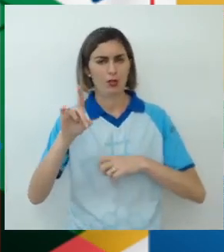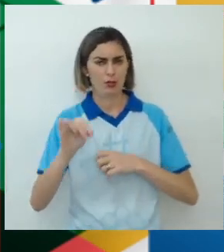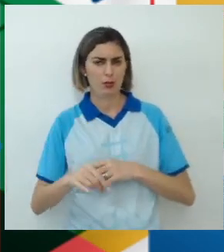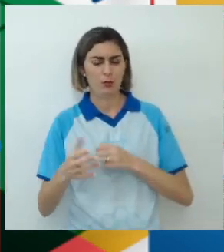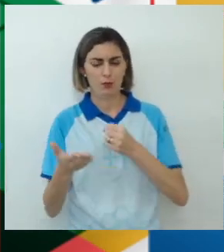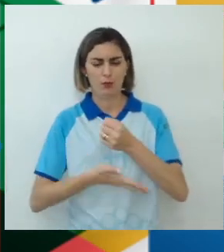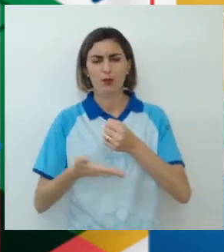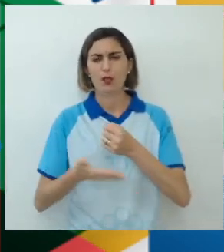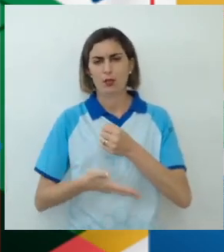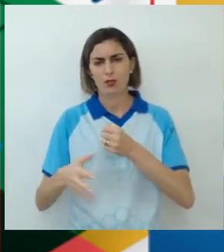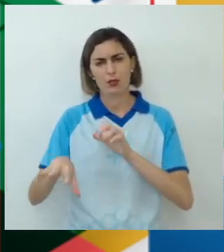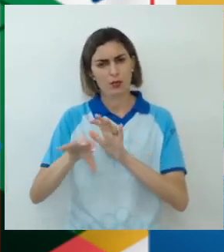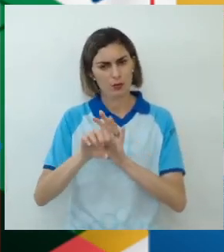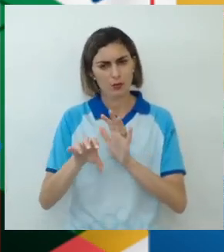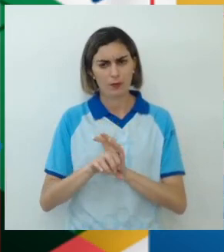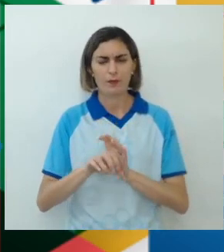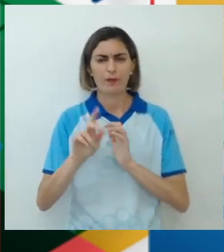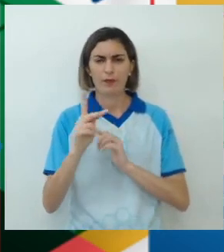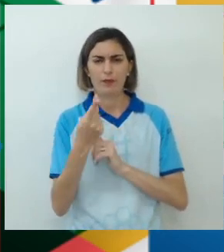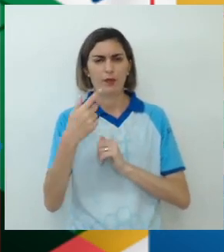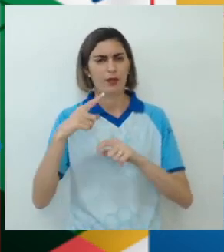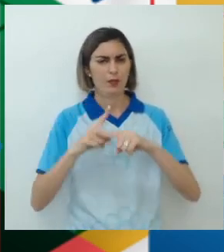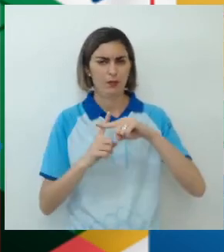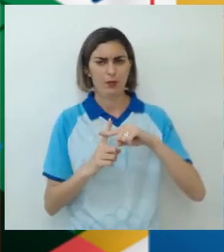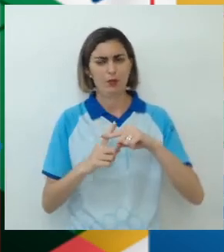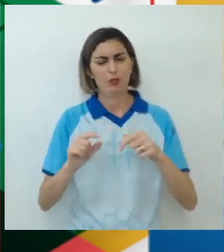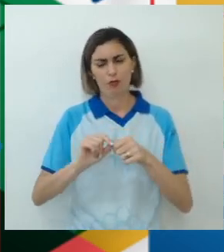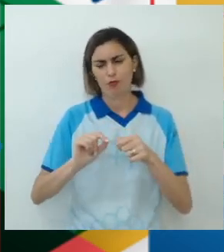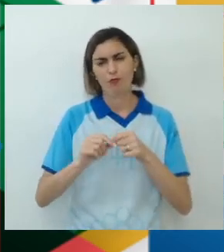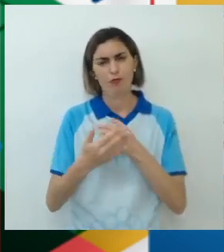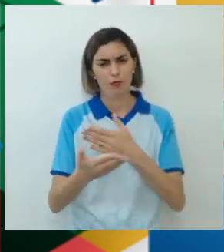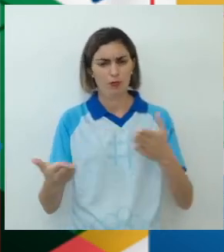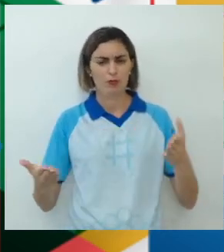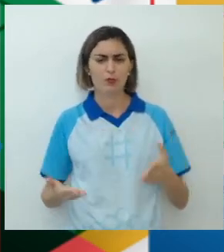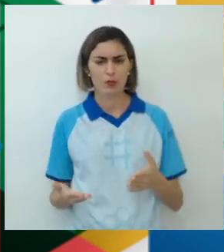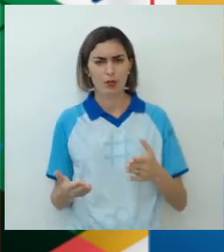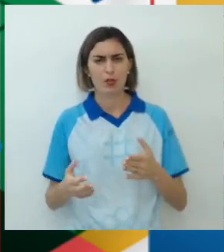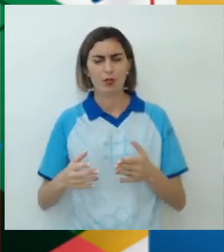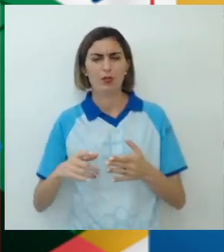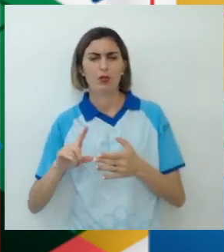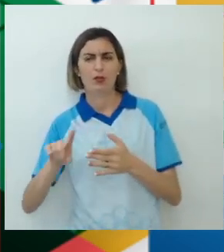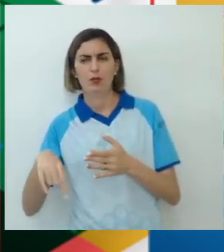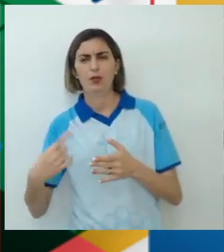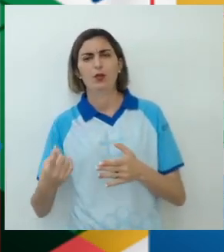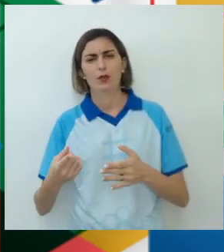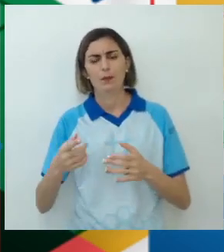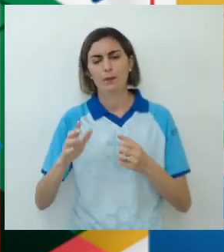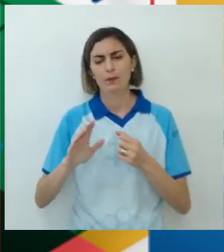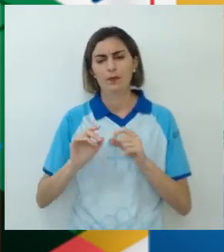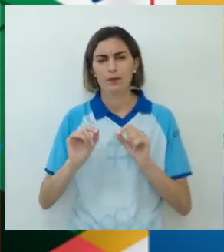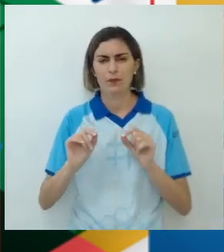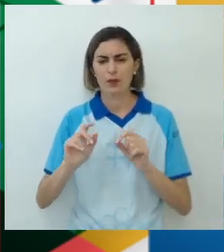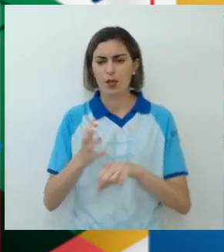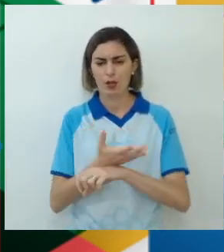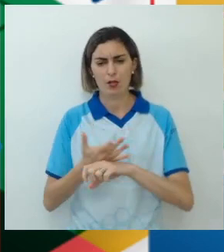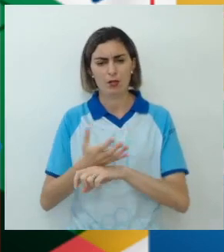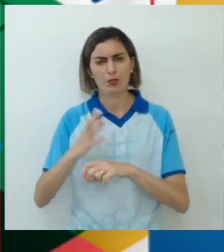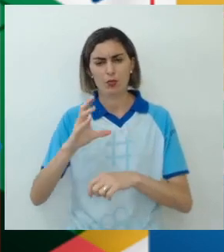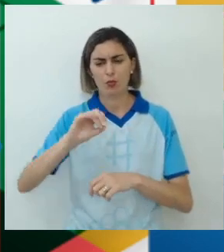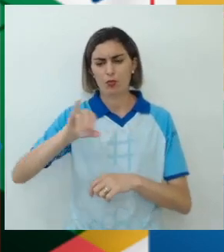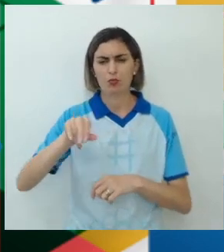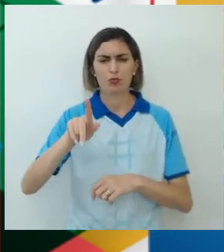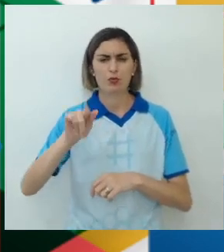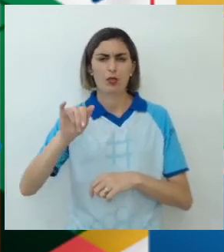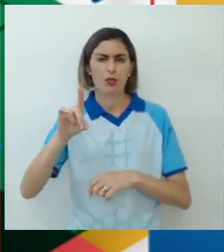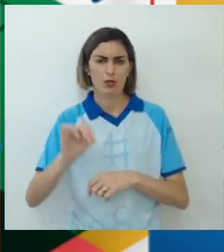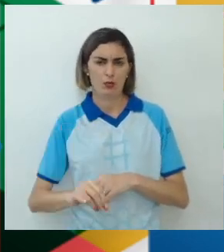base, ao receber H+, o que forma a partir dessa recepção é o que a gente chama de ácido conjugado.